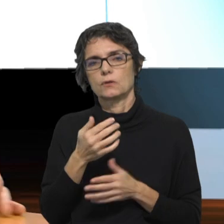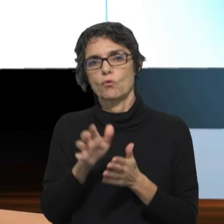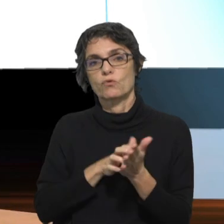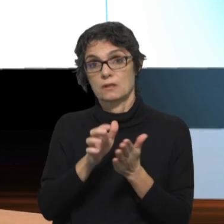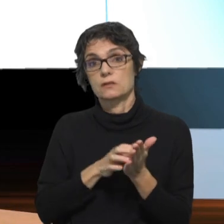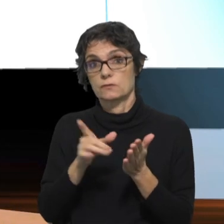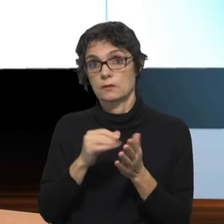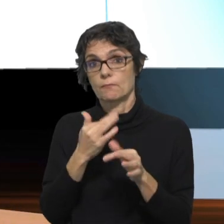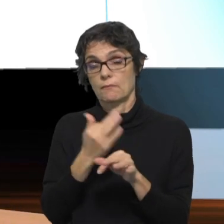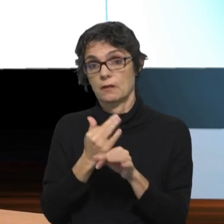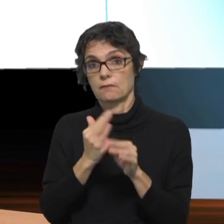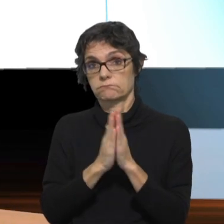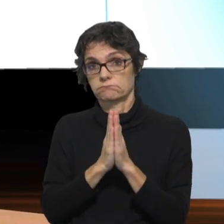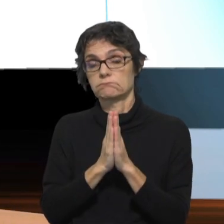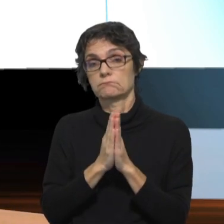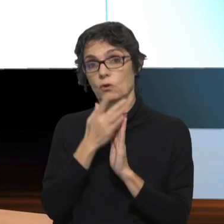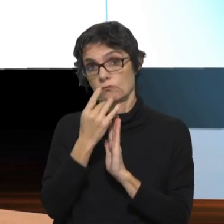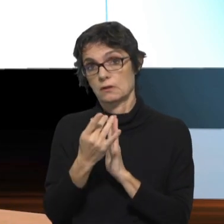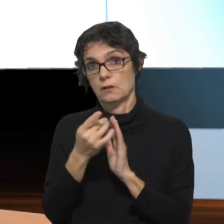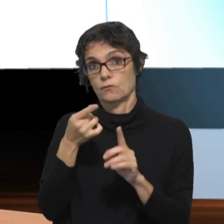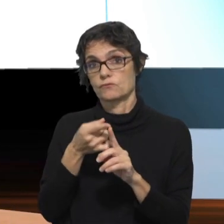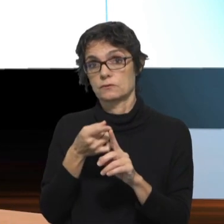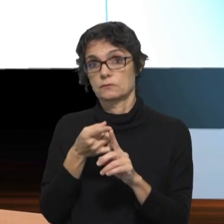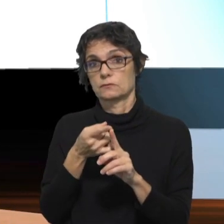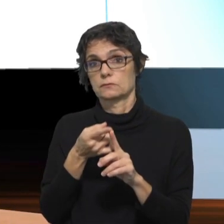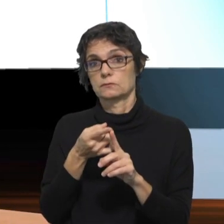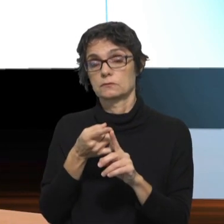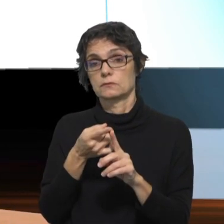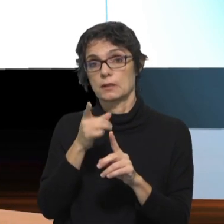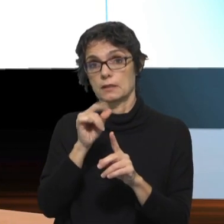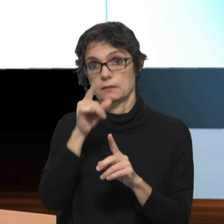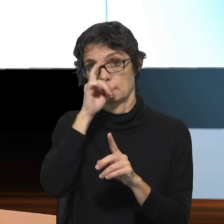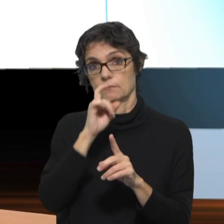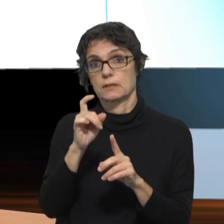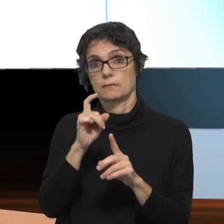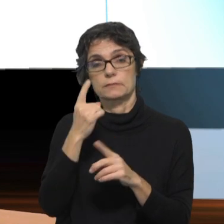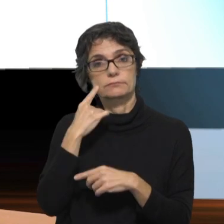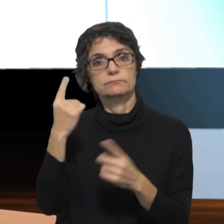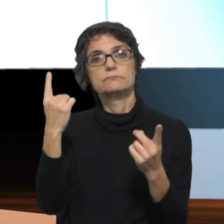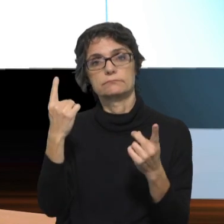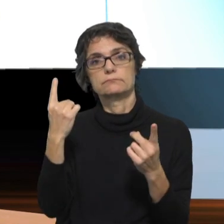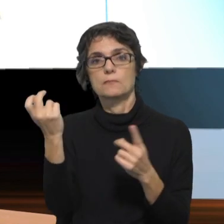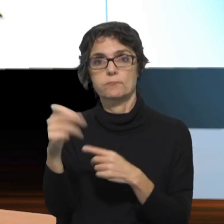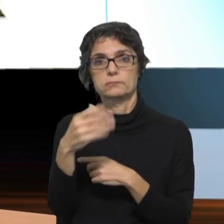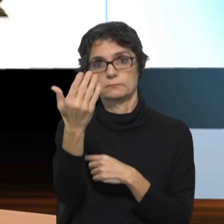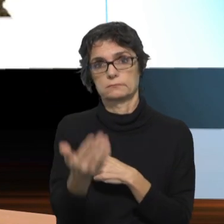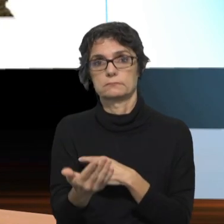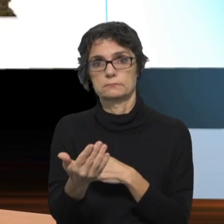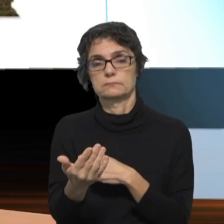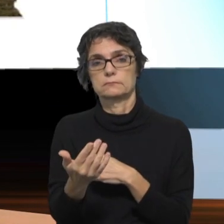Natal têm esse propósito fundamental de recordar e evocar esse acontecimento na Gruta de